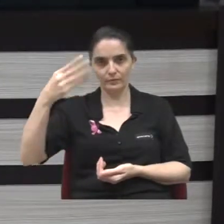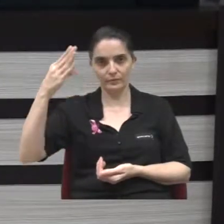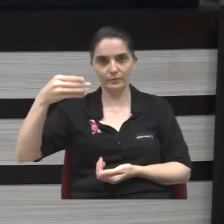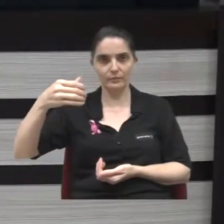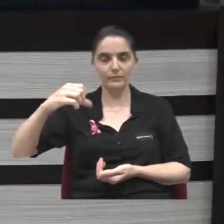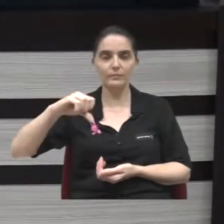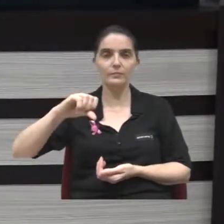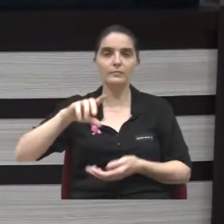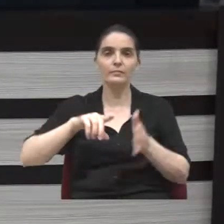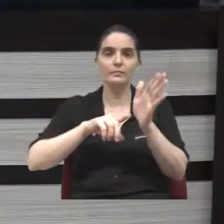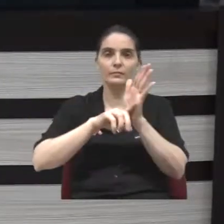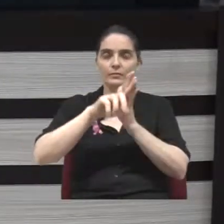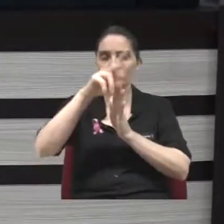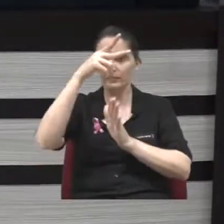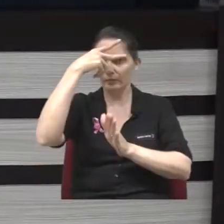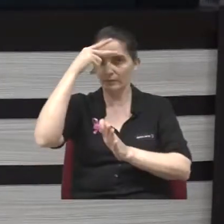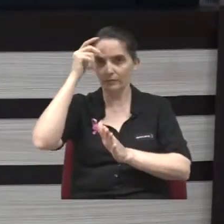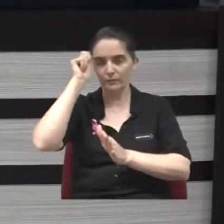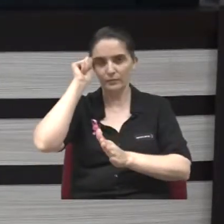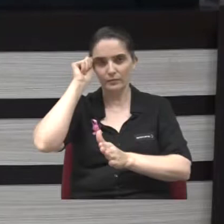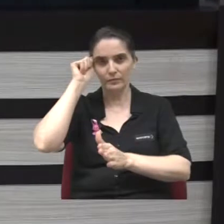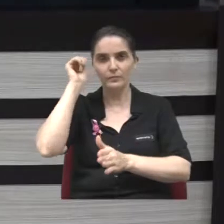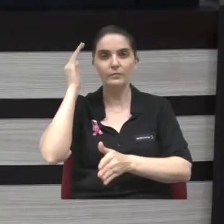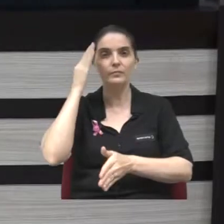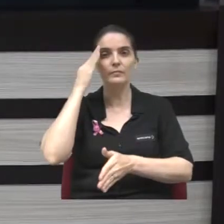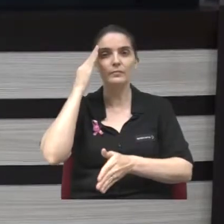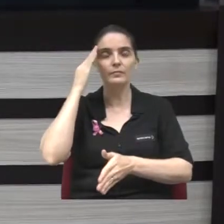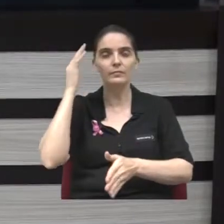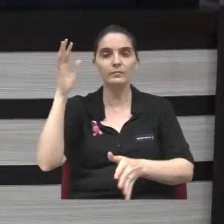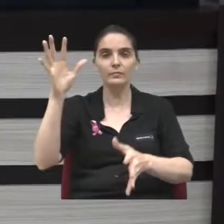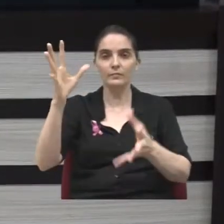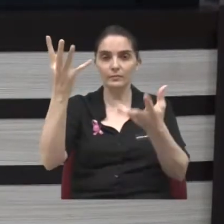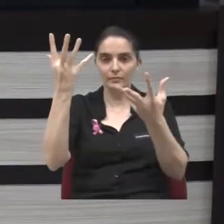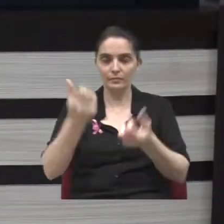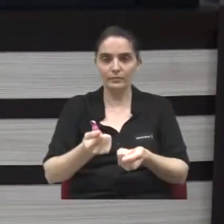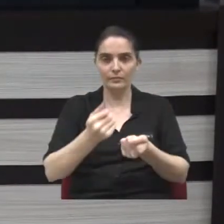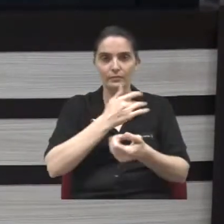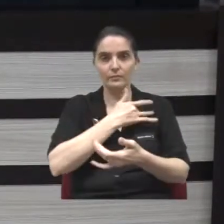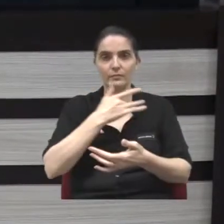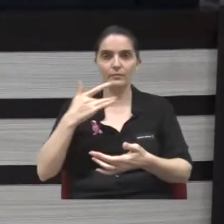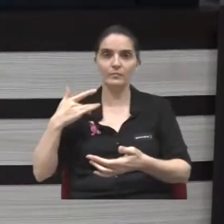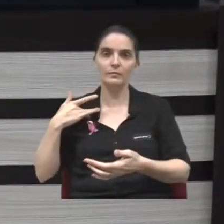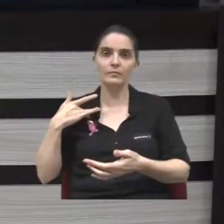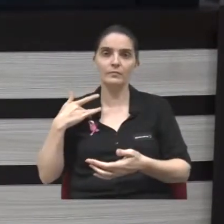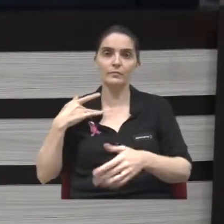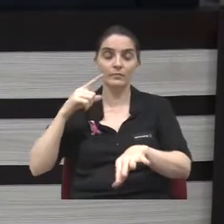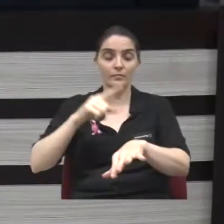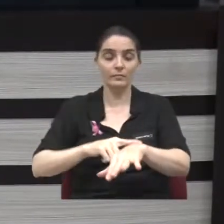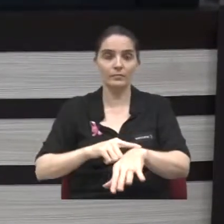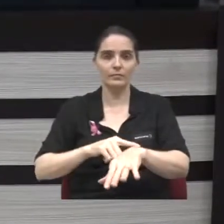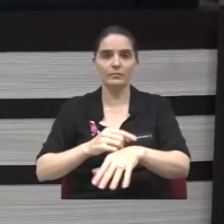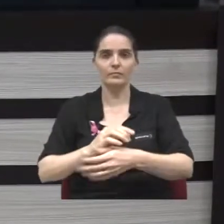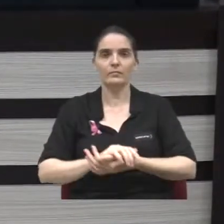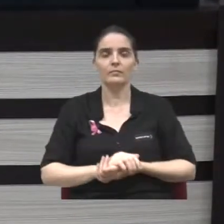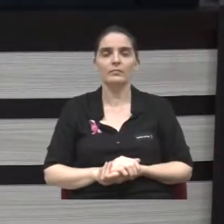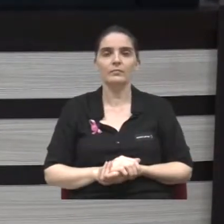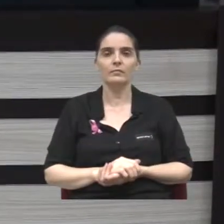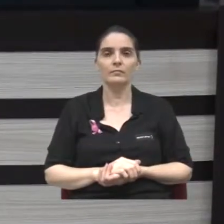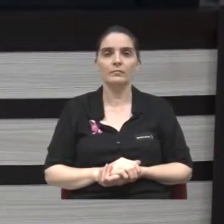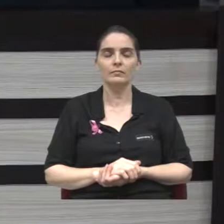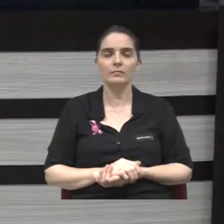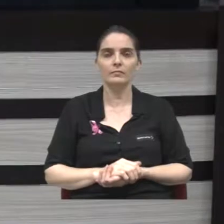543/2019 requer informações sobre a adesão do programa Saúde na hora. Autoria, vereadora Érica